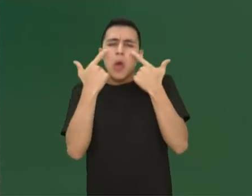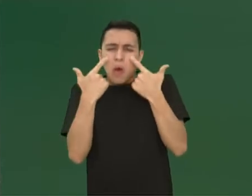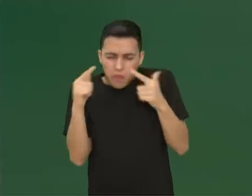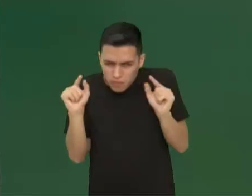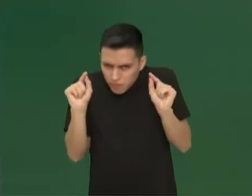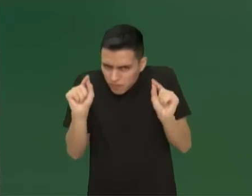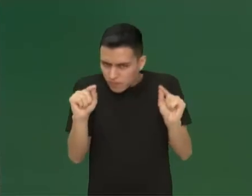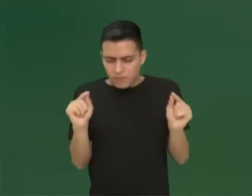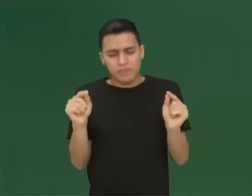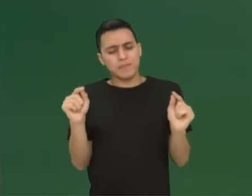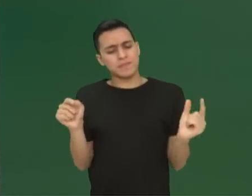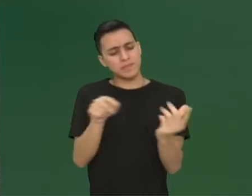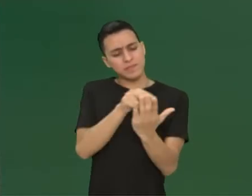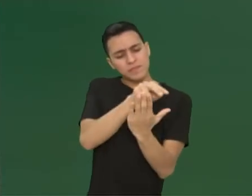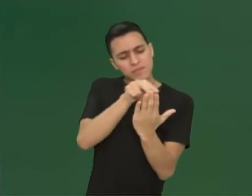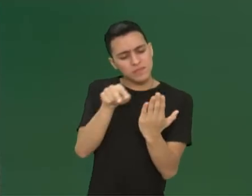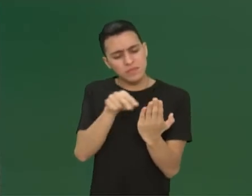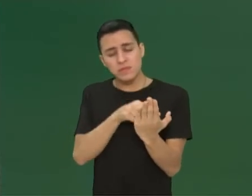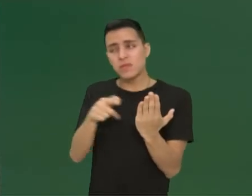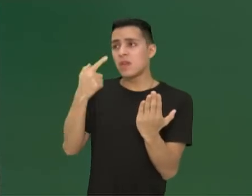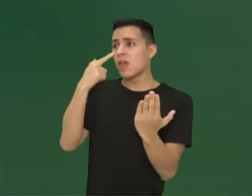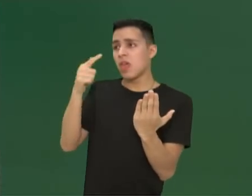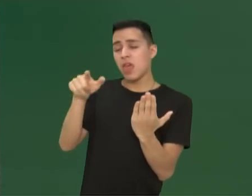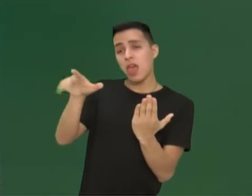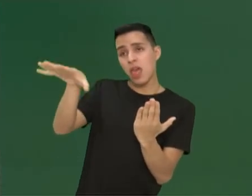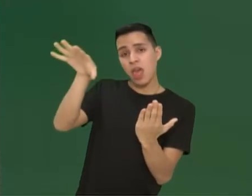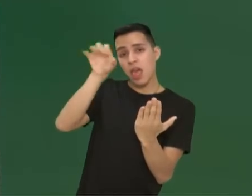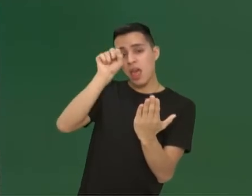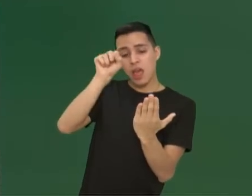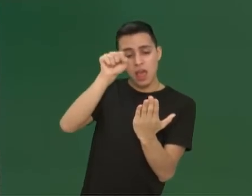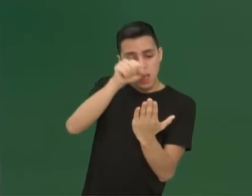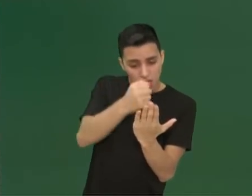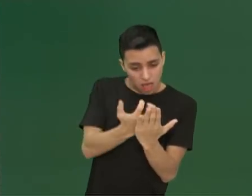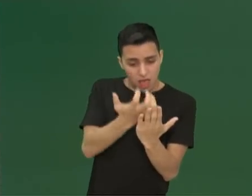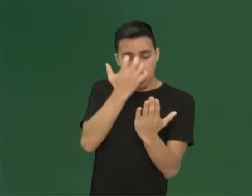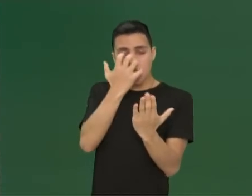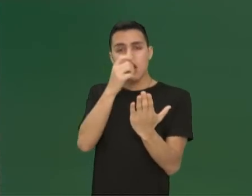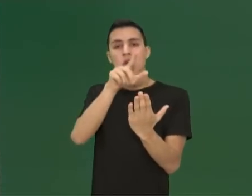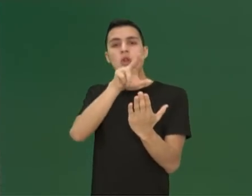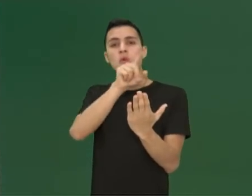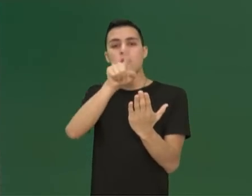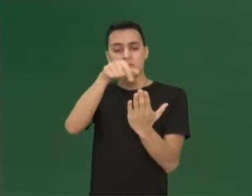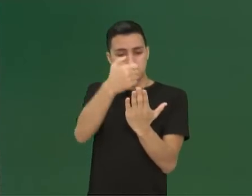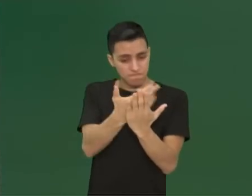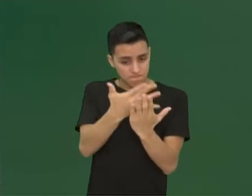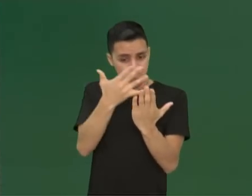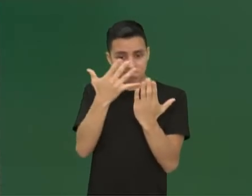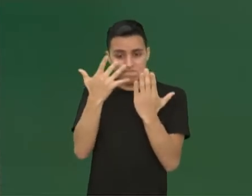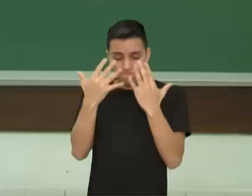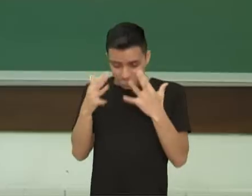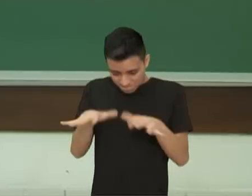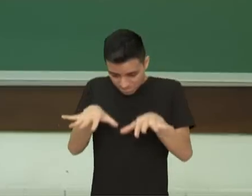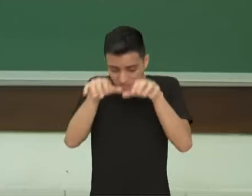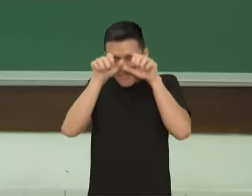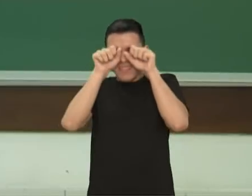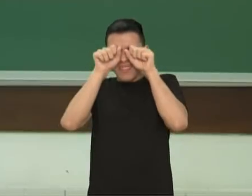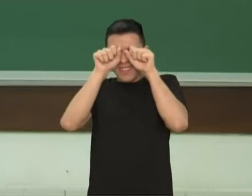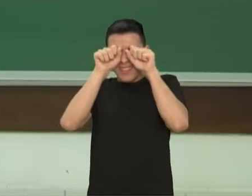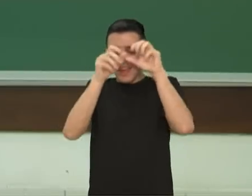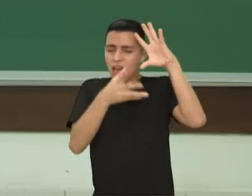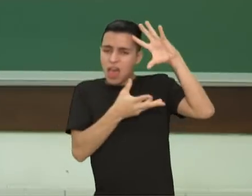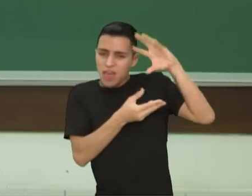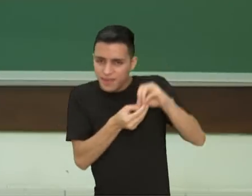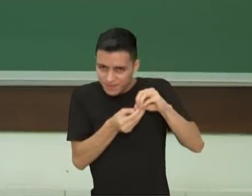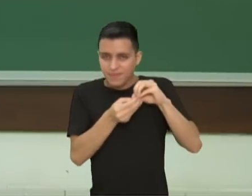os olhos captam a luz refletida nas páginas do livro e enviam essas informações ao cérebro. Graças à claridade do dia,